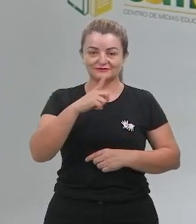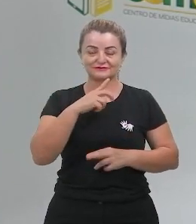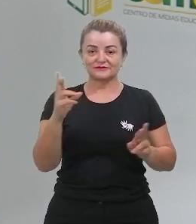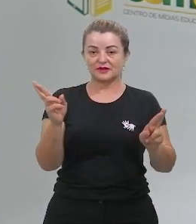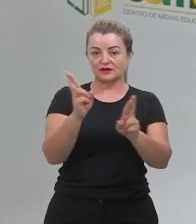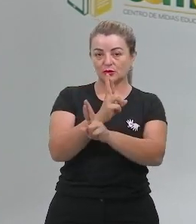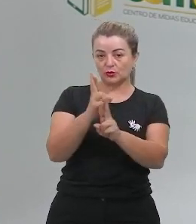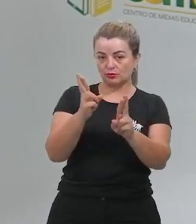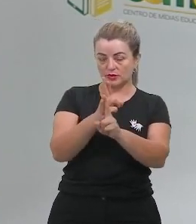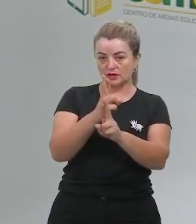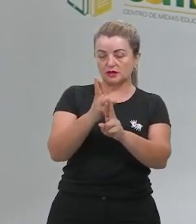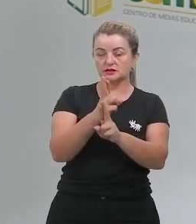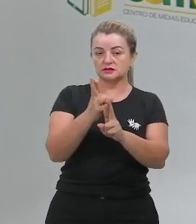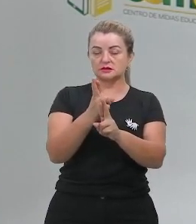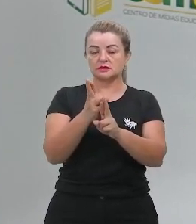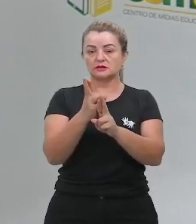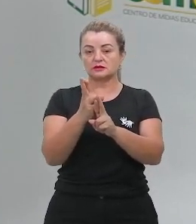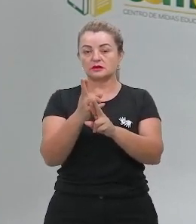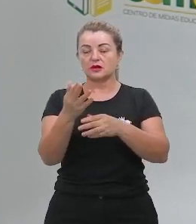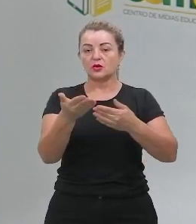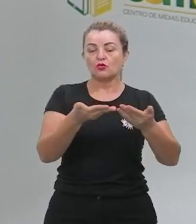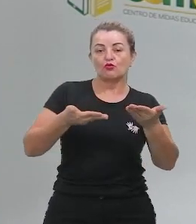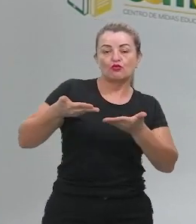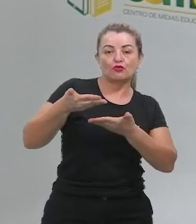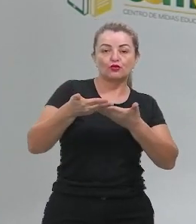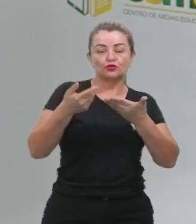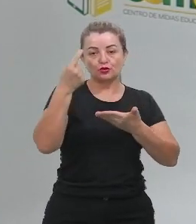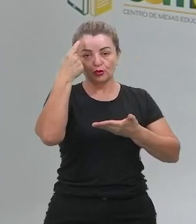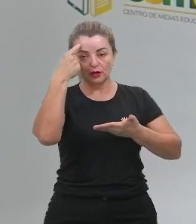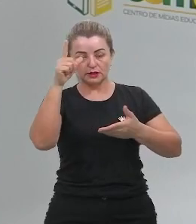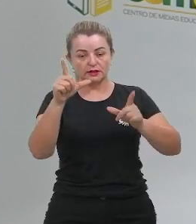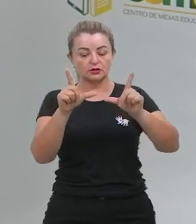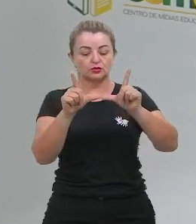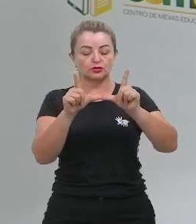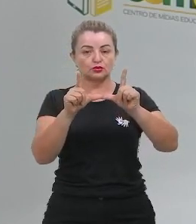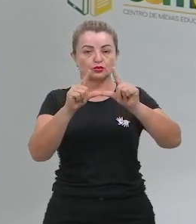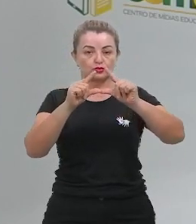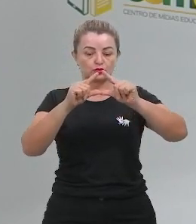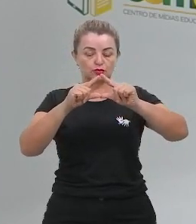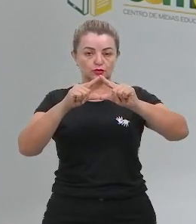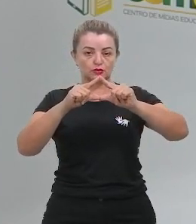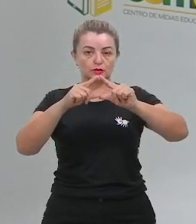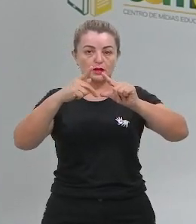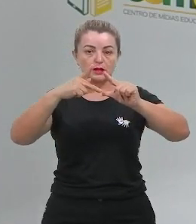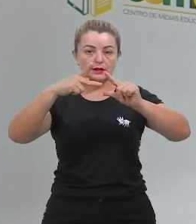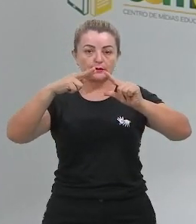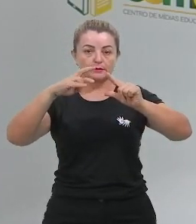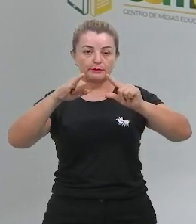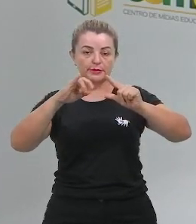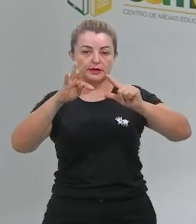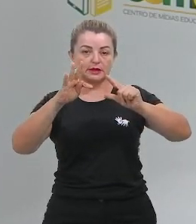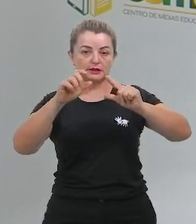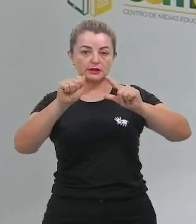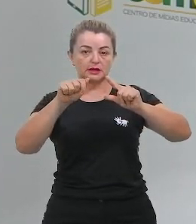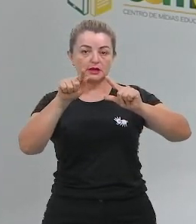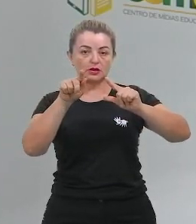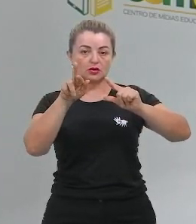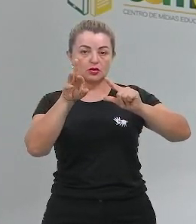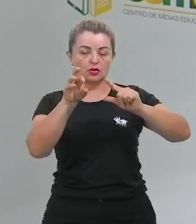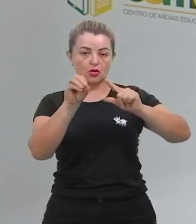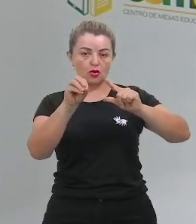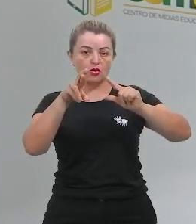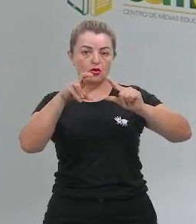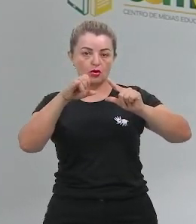essa questão envolvendo a ideia do triângulo, né? Triângulo pitagórico, e também a ideia do